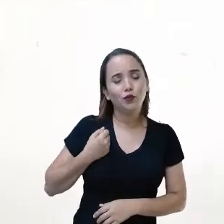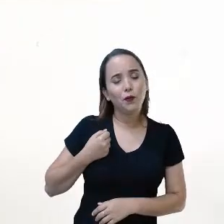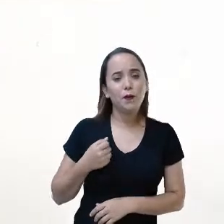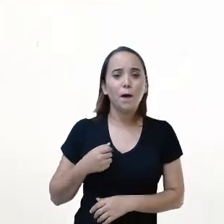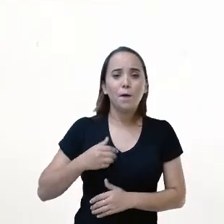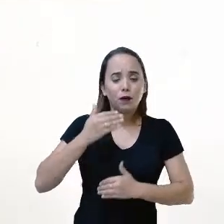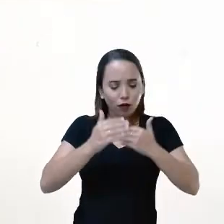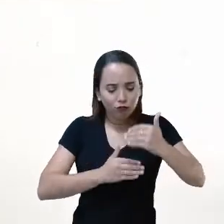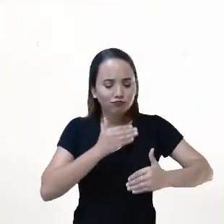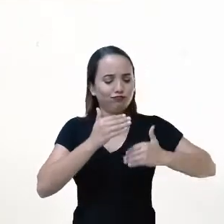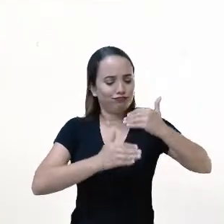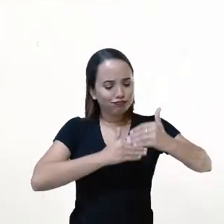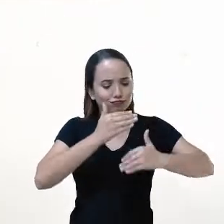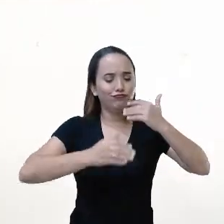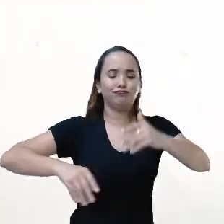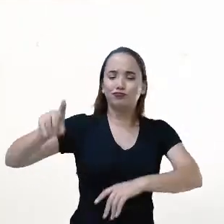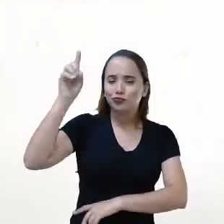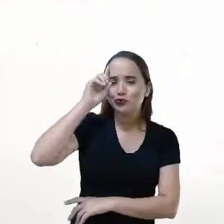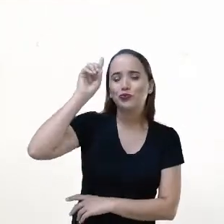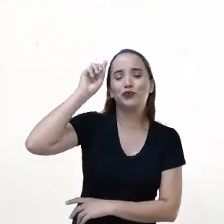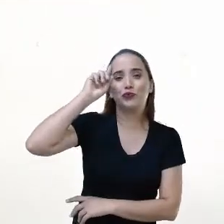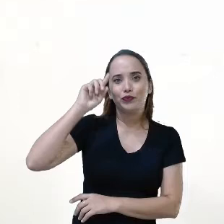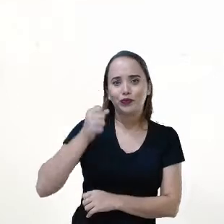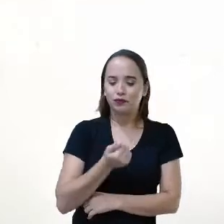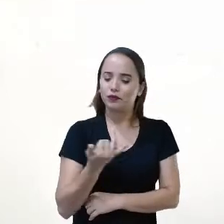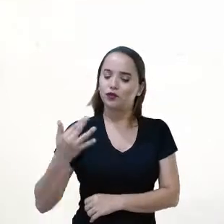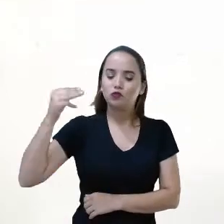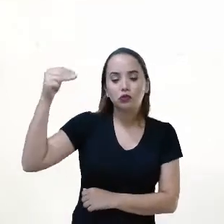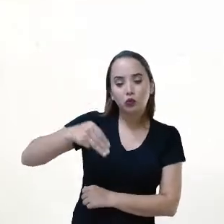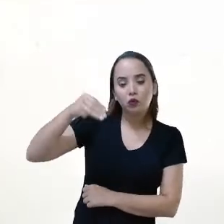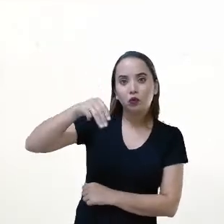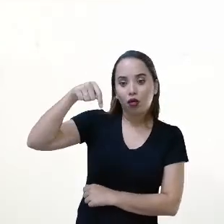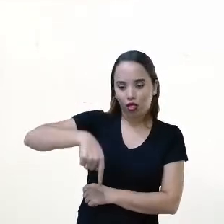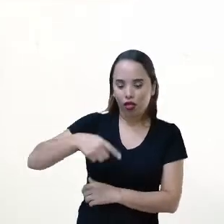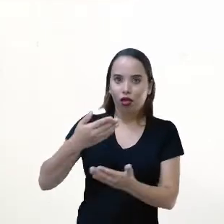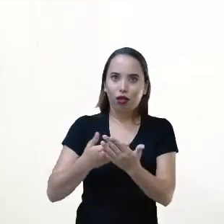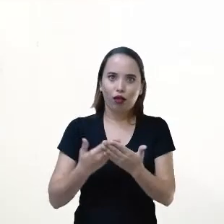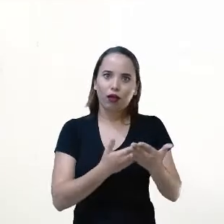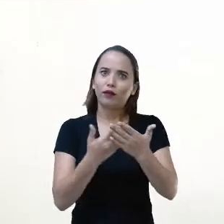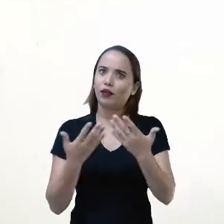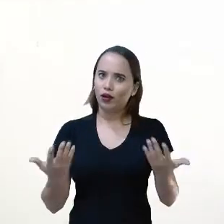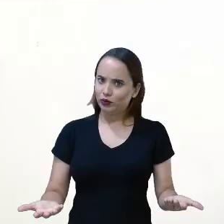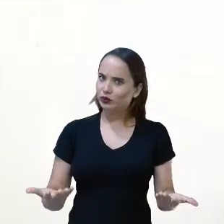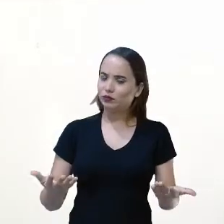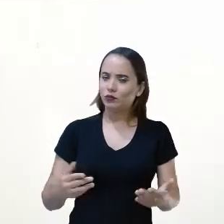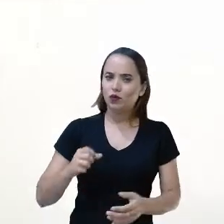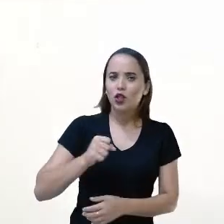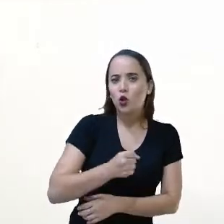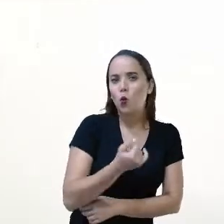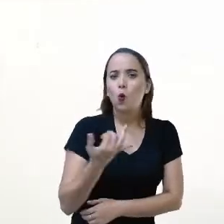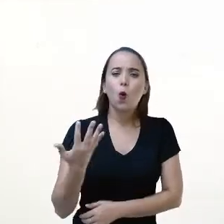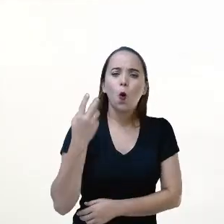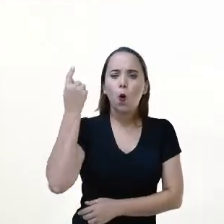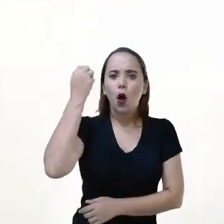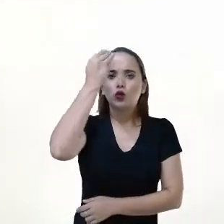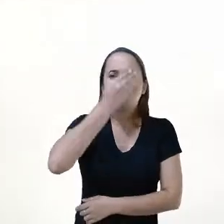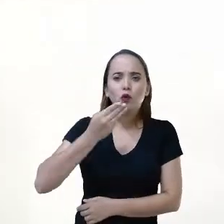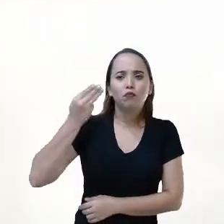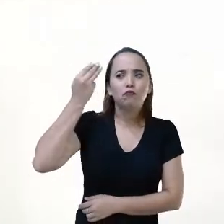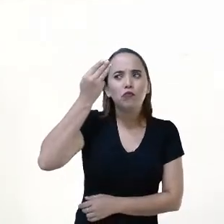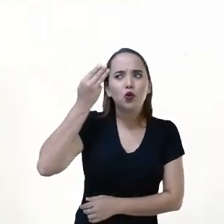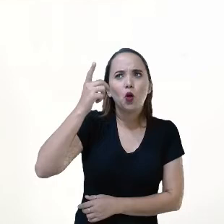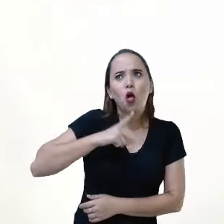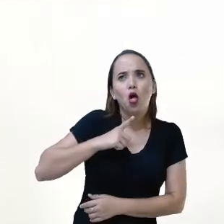do nosso dia a dia. Quantos minutos temos essa aula? Quantos minutos tem a aula de uma aula? Quantos minutos tem a outra? Juntando tudo dá